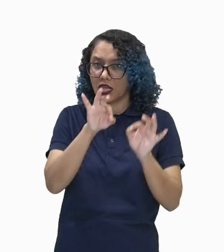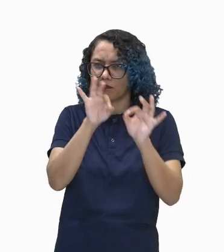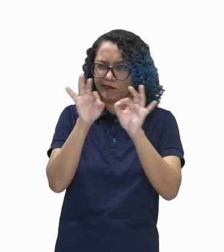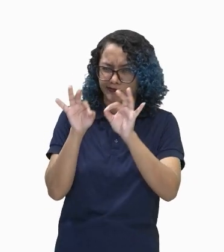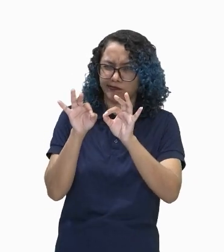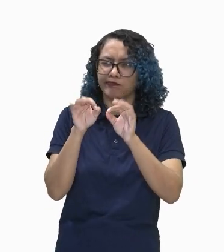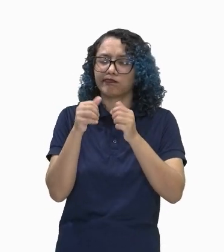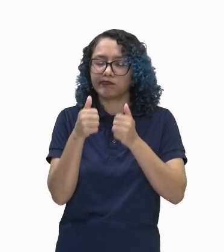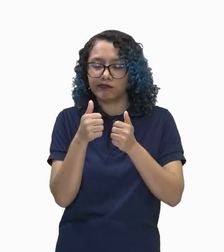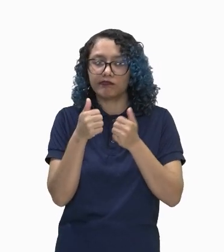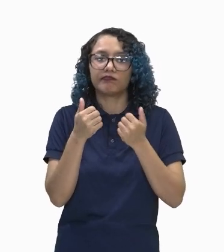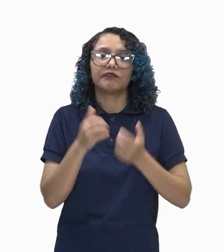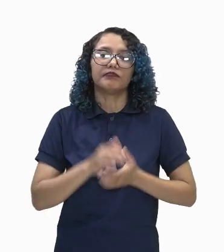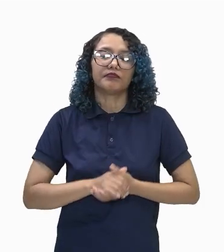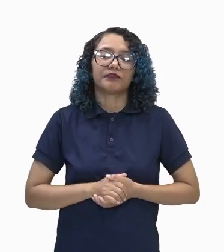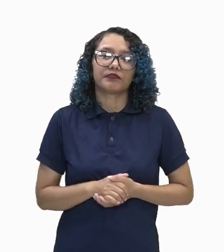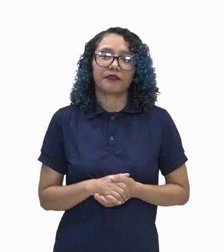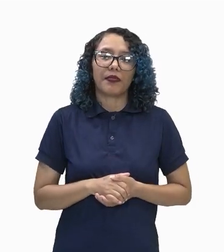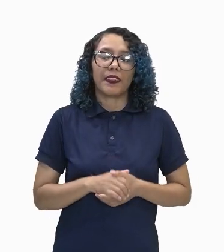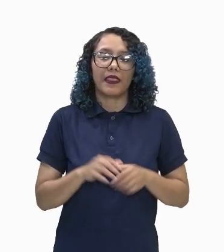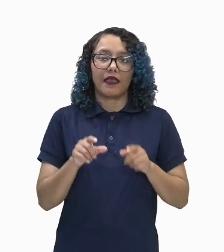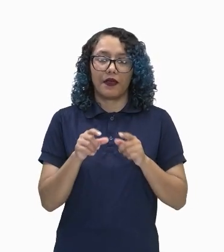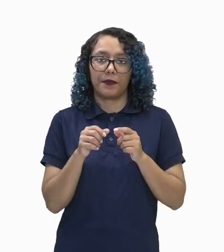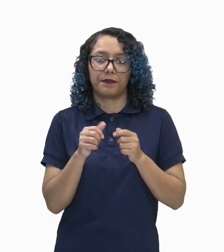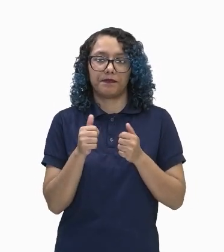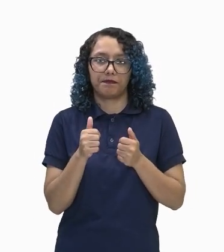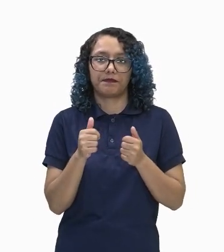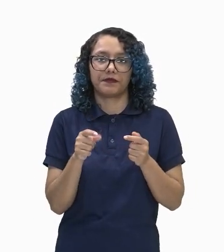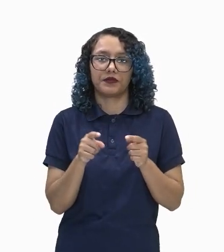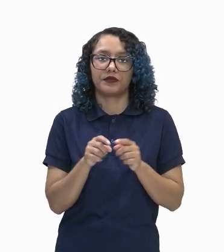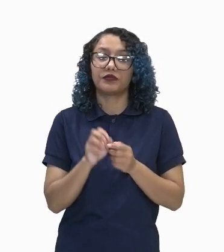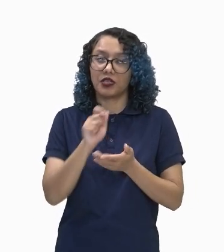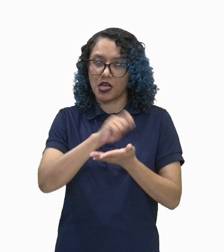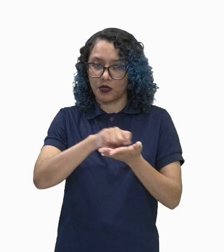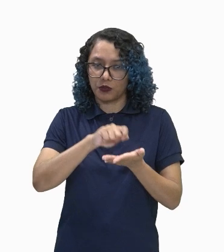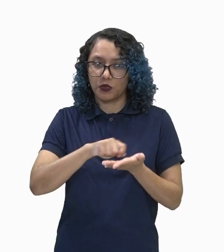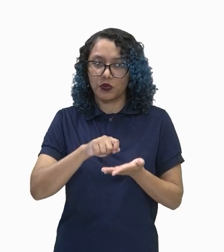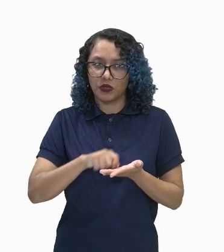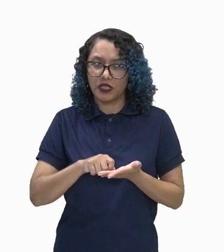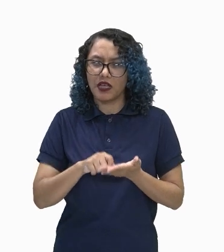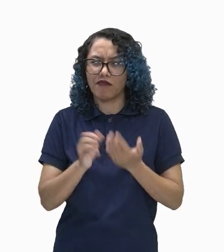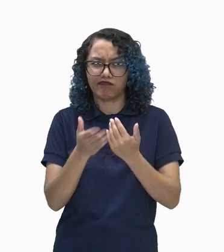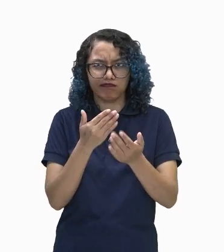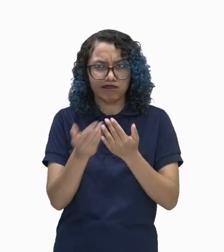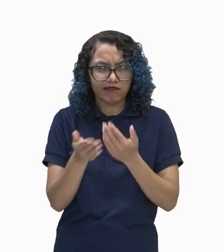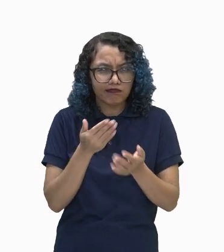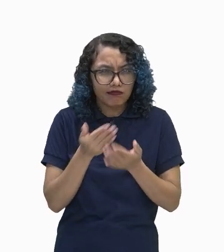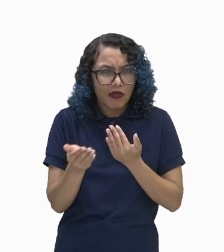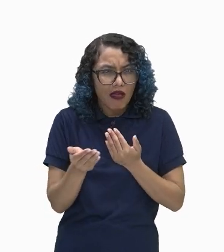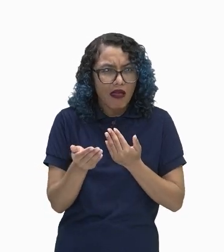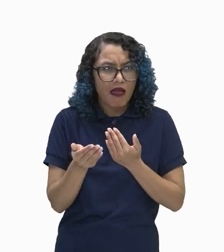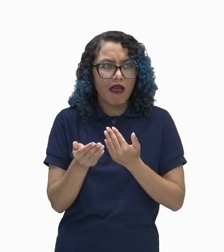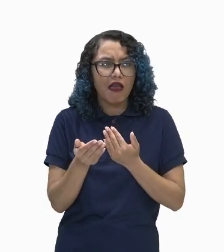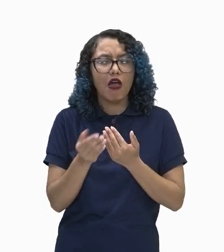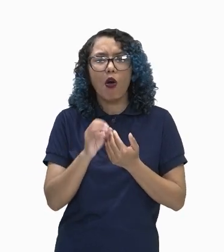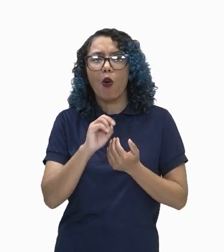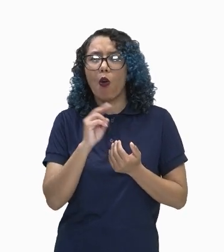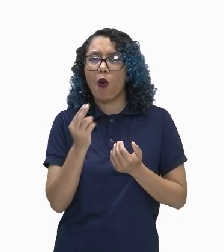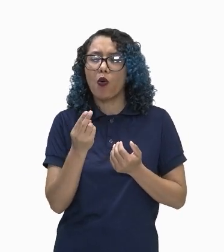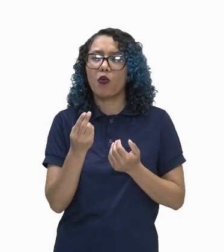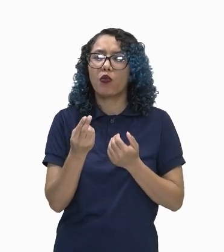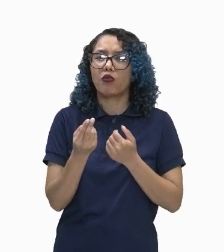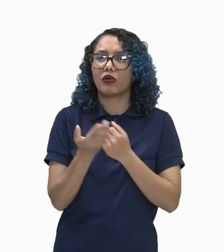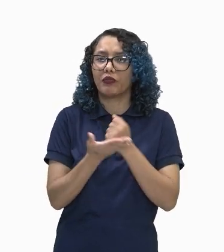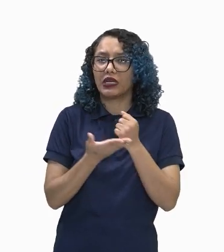ok? E, ok, vou fazer anotações de maneira aleatória, vou fazer as anotações baseadas ali na